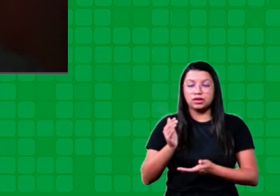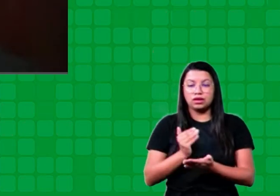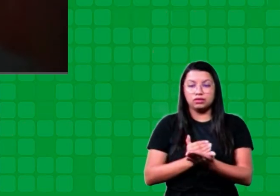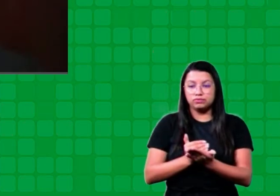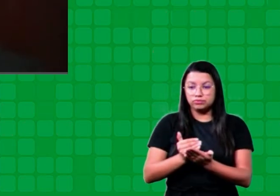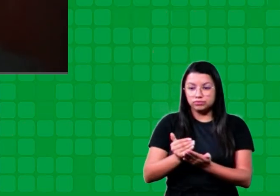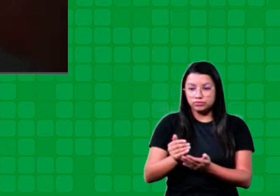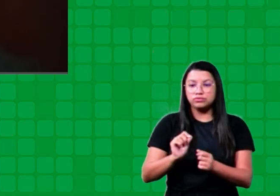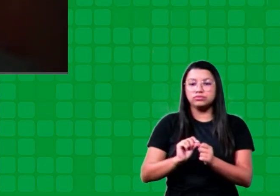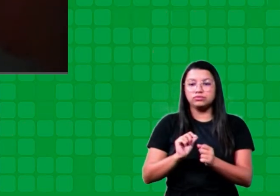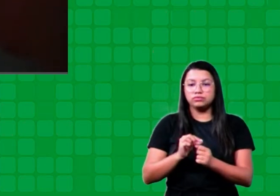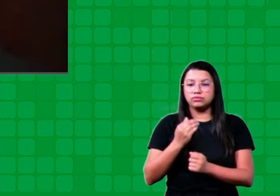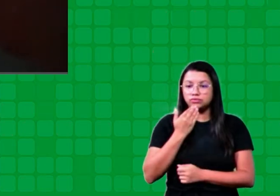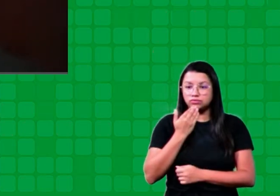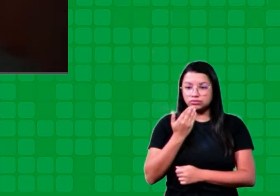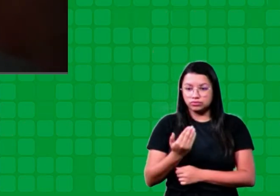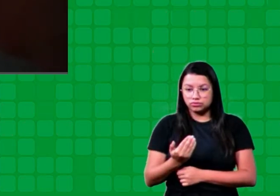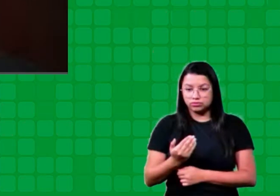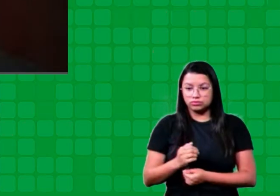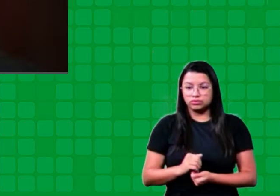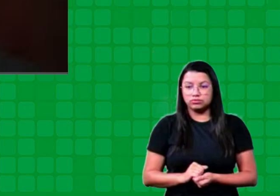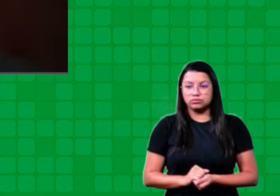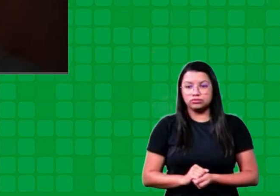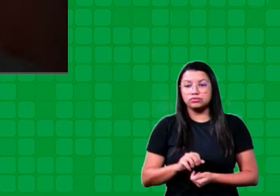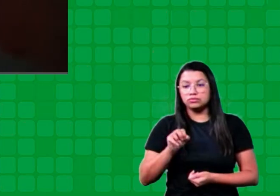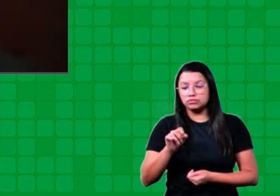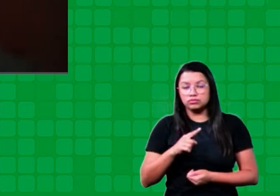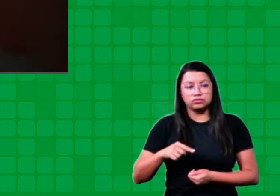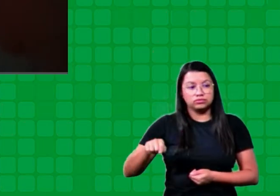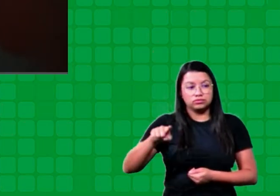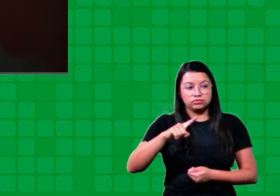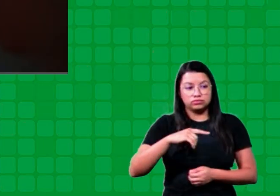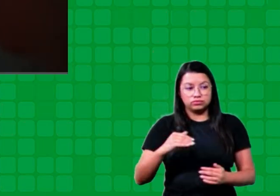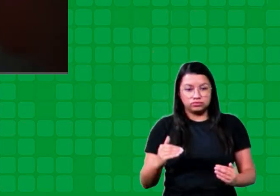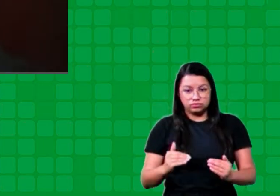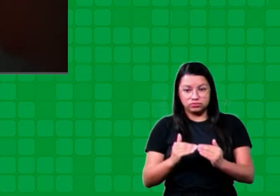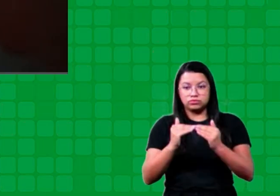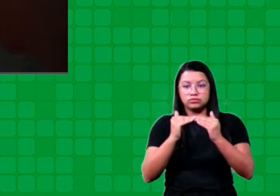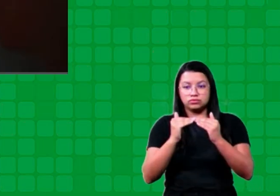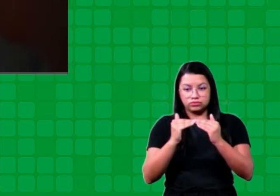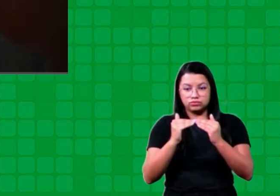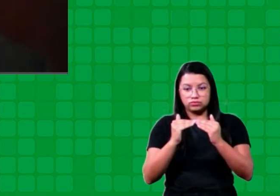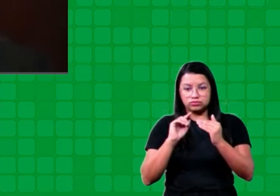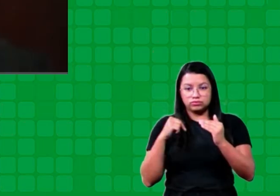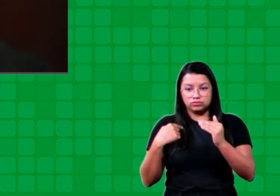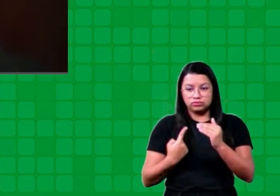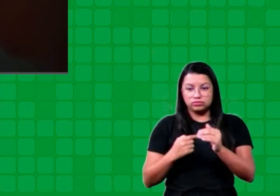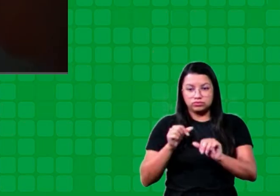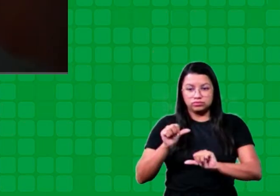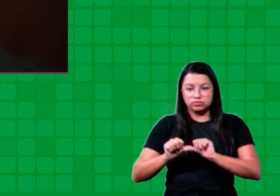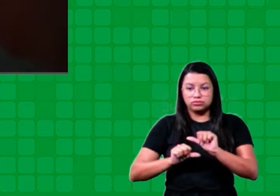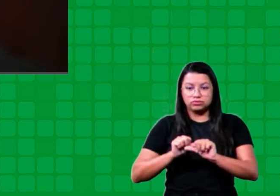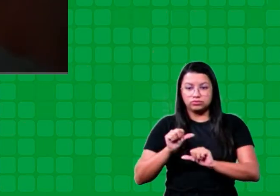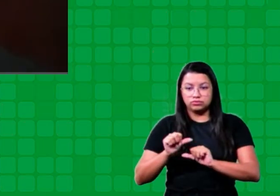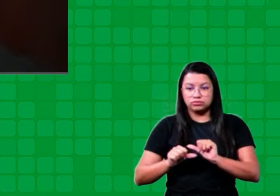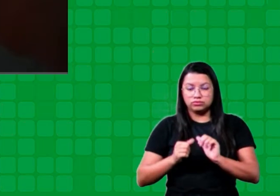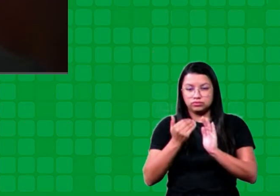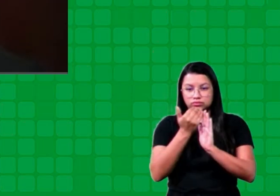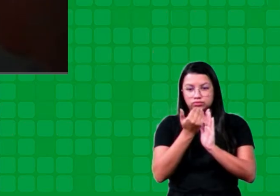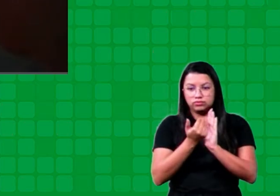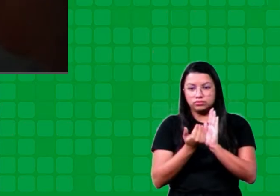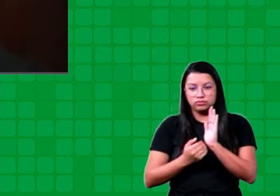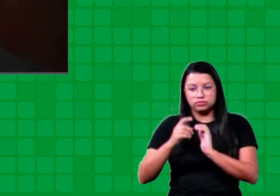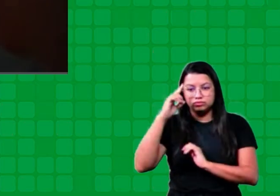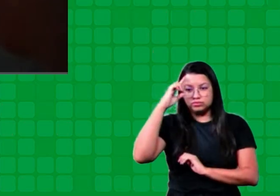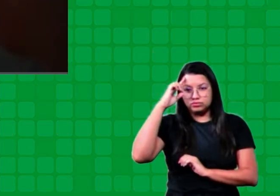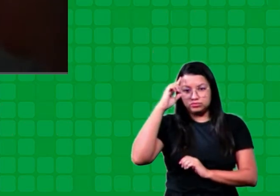uma solicitação, se todas e todos concordarem, da gente estar alterando essa ordem do dia